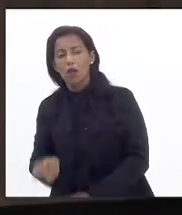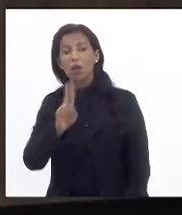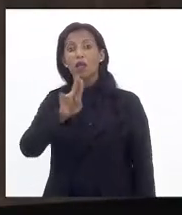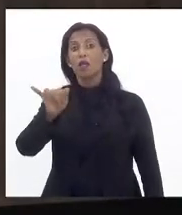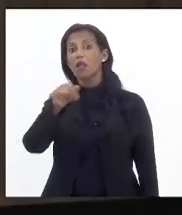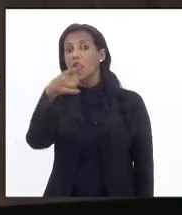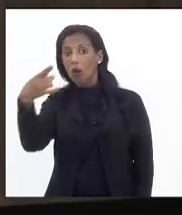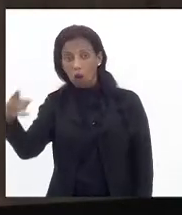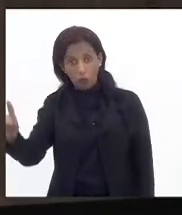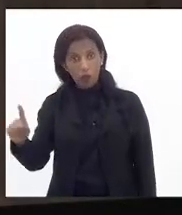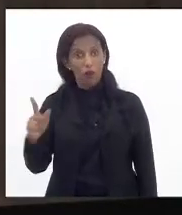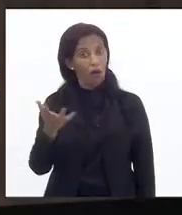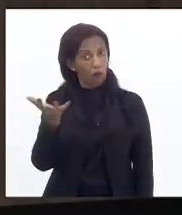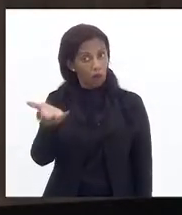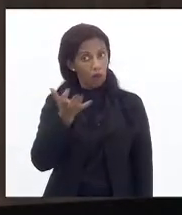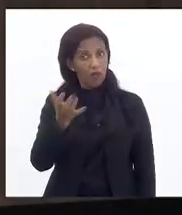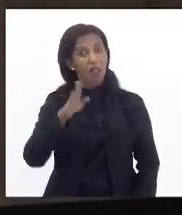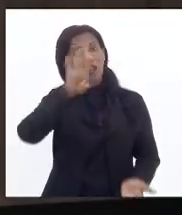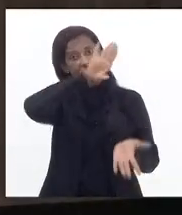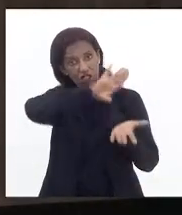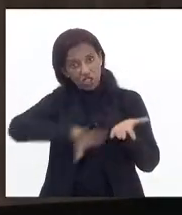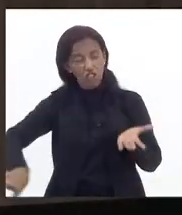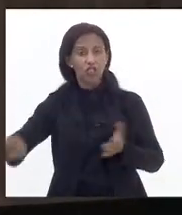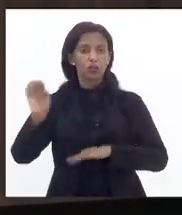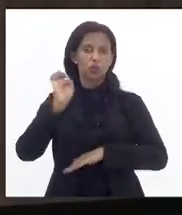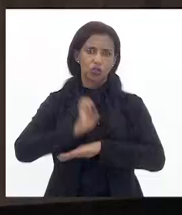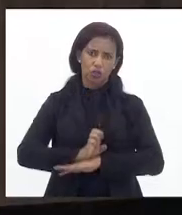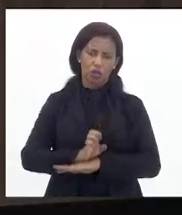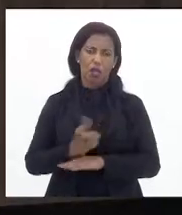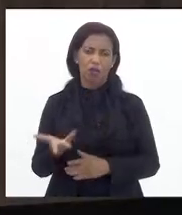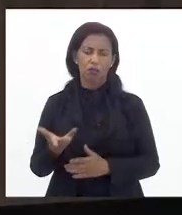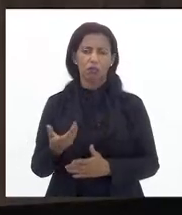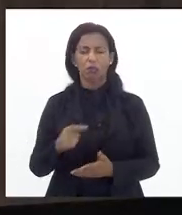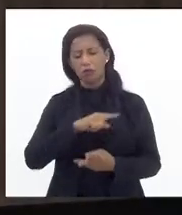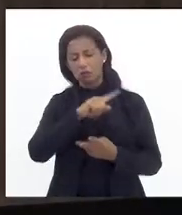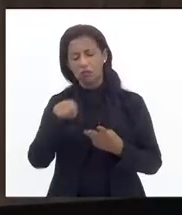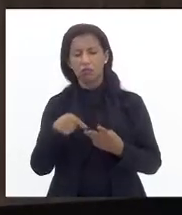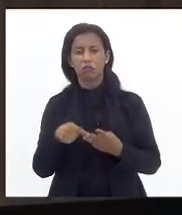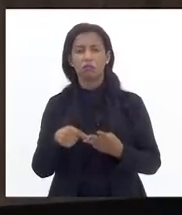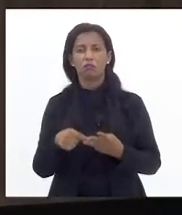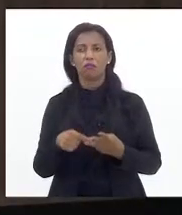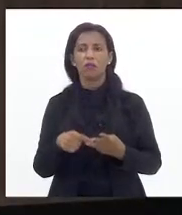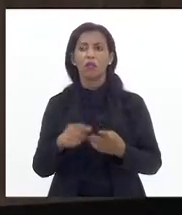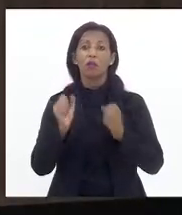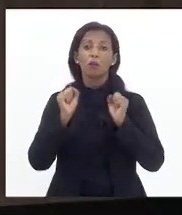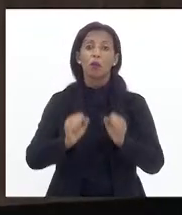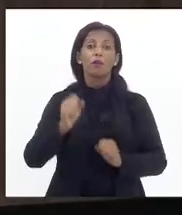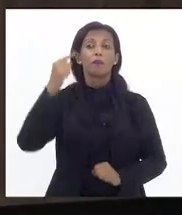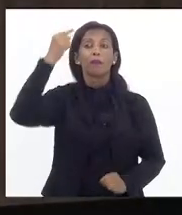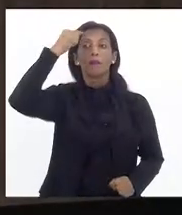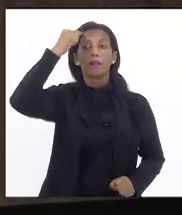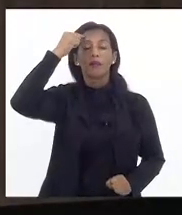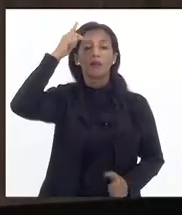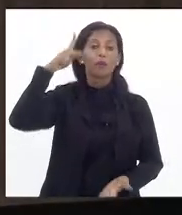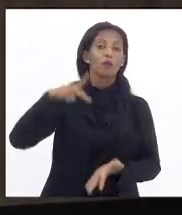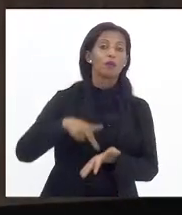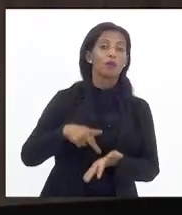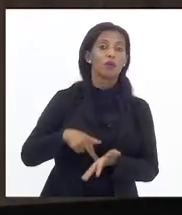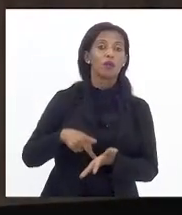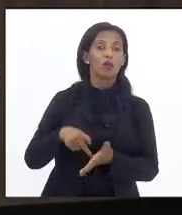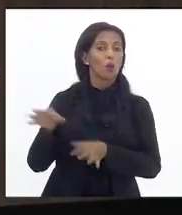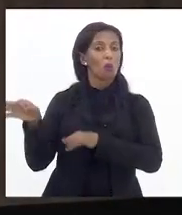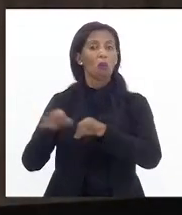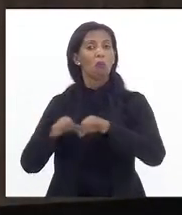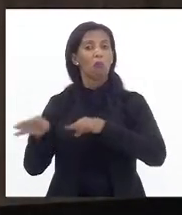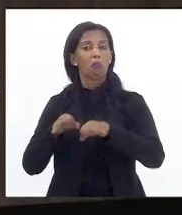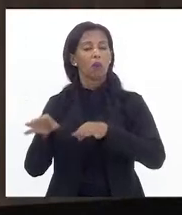união tá querendo que vocês tiram no estado Então eu queria colocar essas questões Por que a gente possa pensar é verdade isso